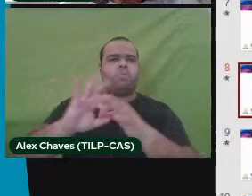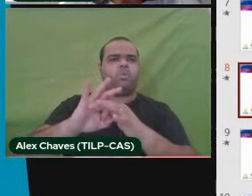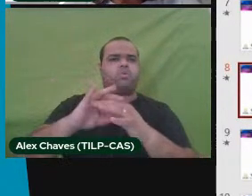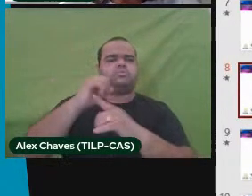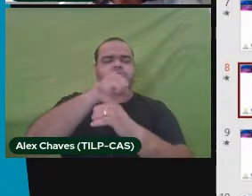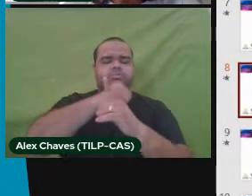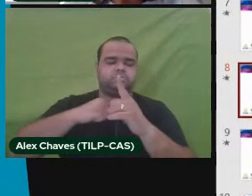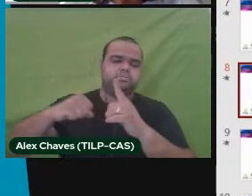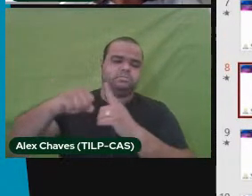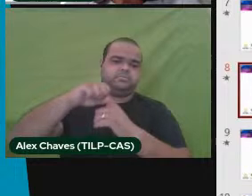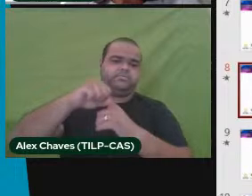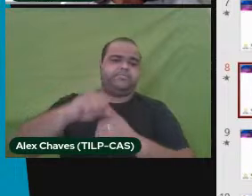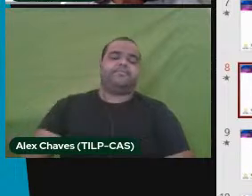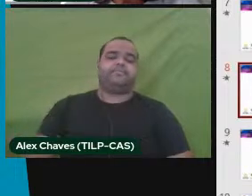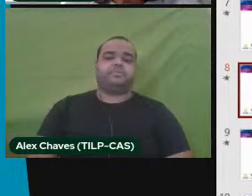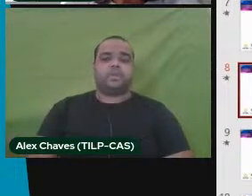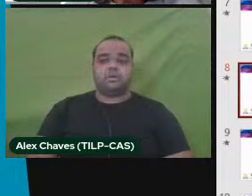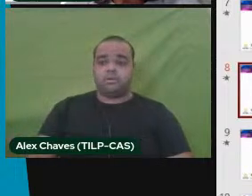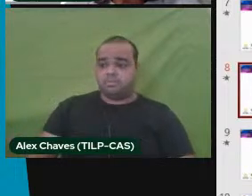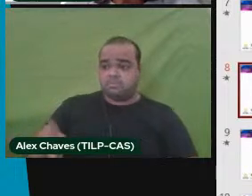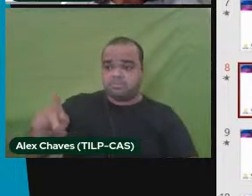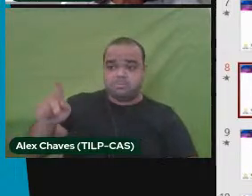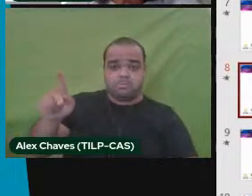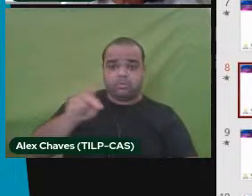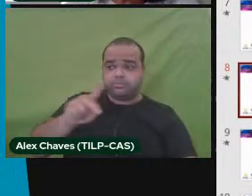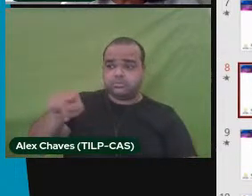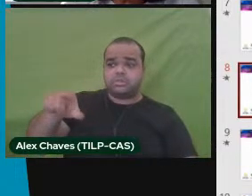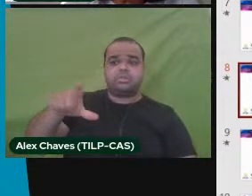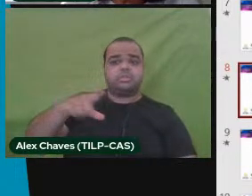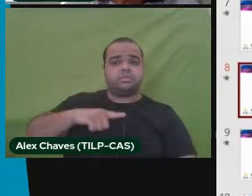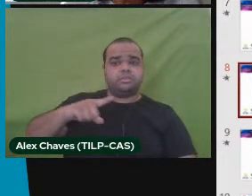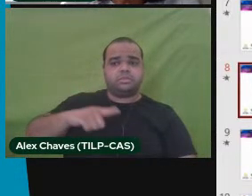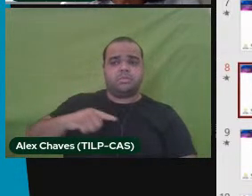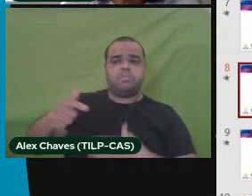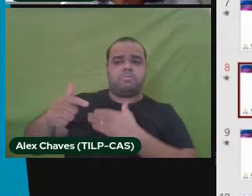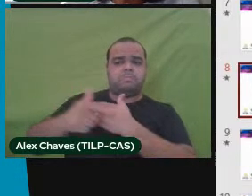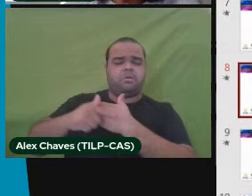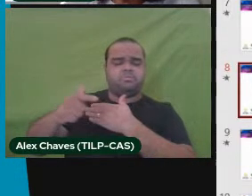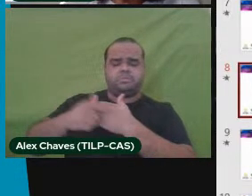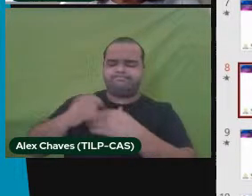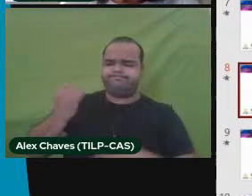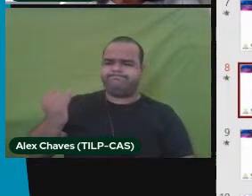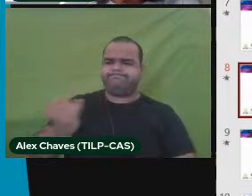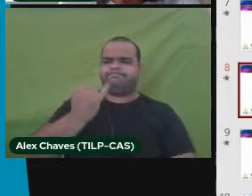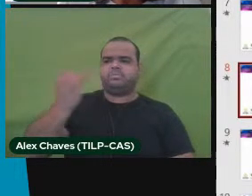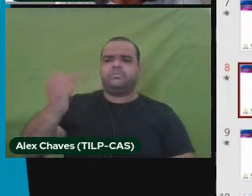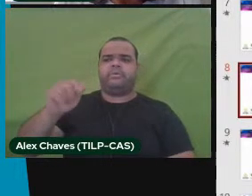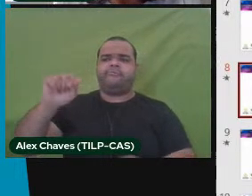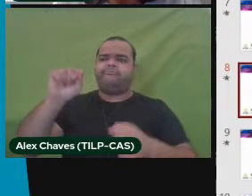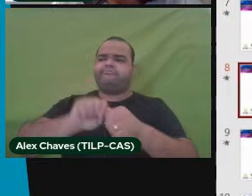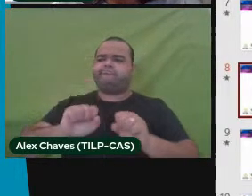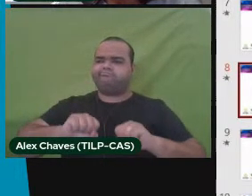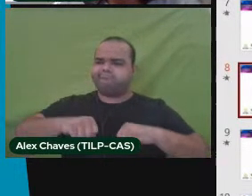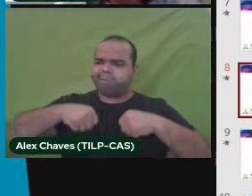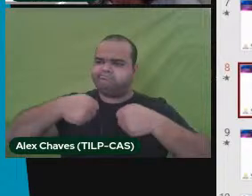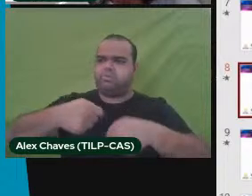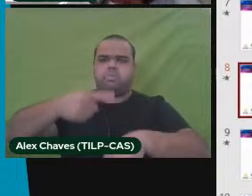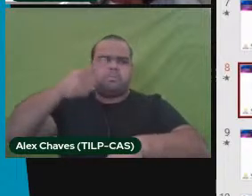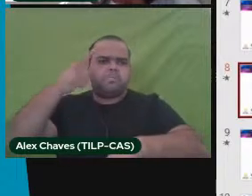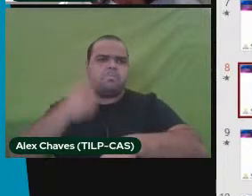Os professores têm um papel determinante na formação de atitudes. Nós sabemos que a